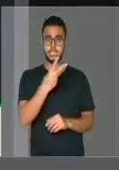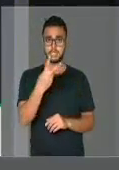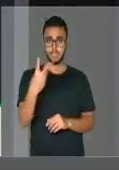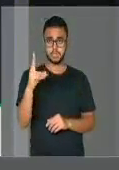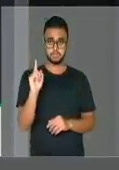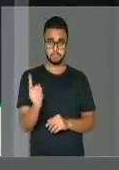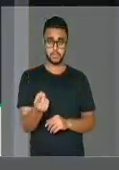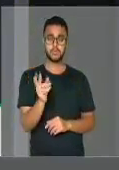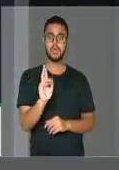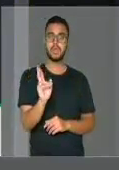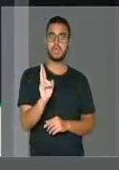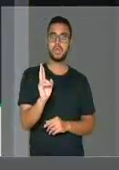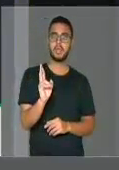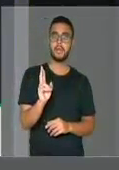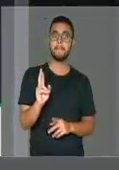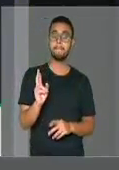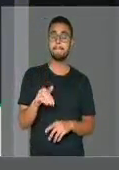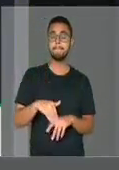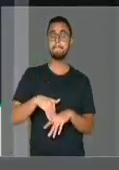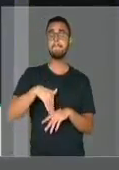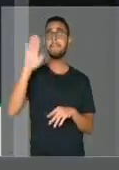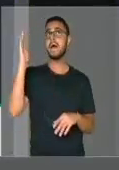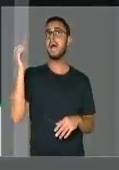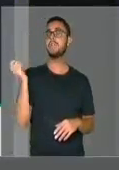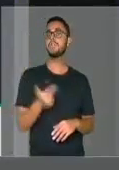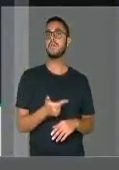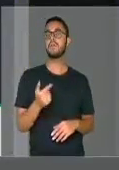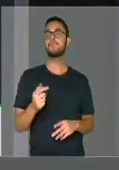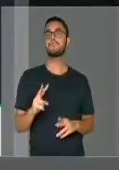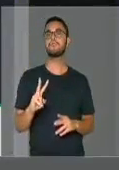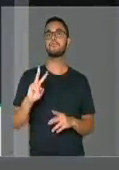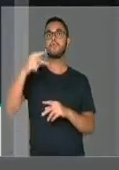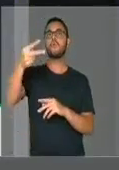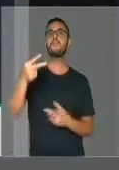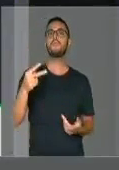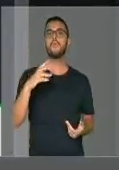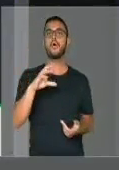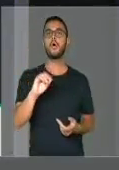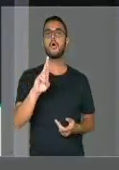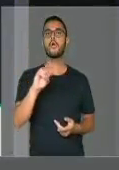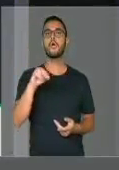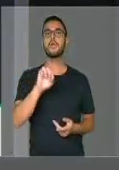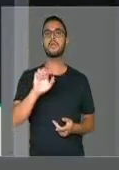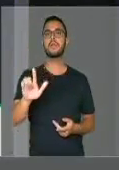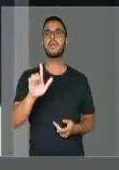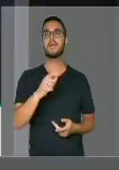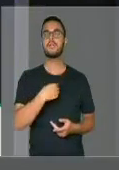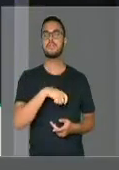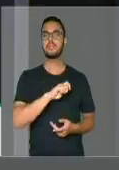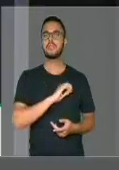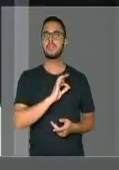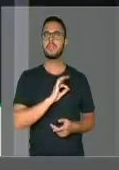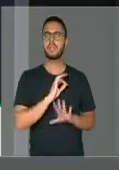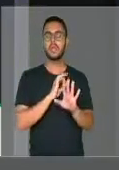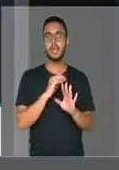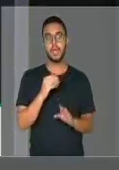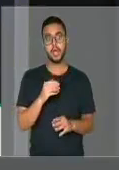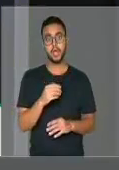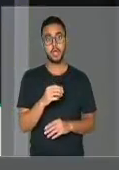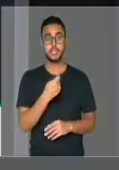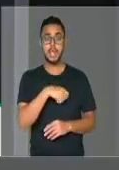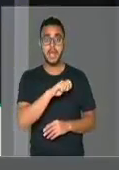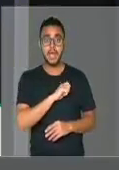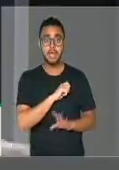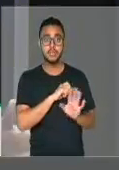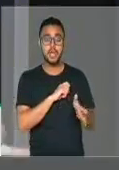reais. Mais do dobro do que ganha um coronel de polícia. Melhor, um delegado de polícia, no primeiro dia de serviço, ele ganha